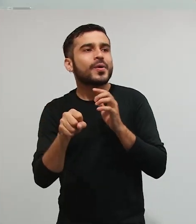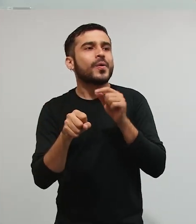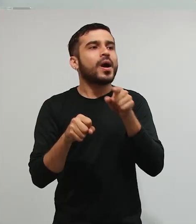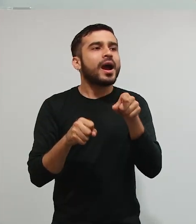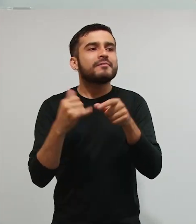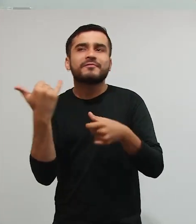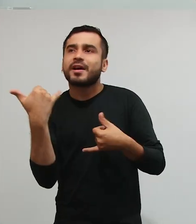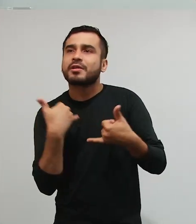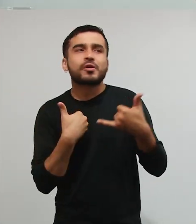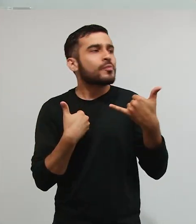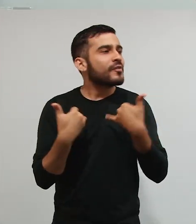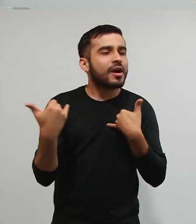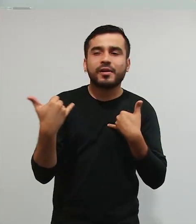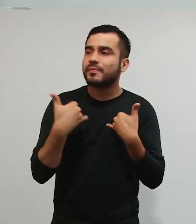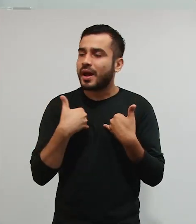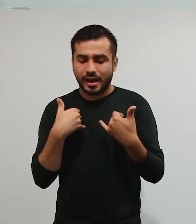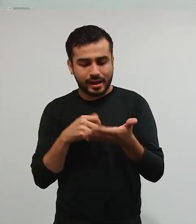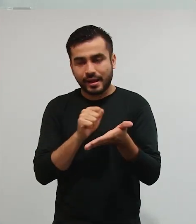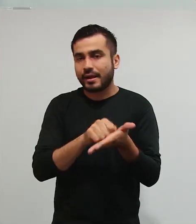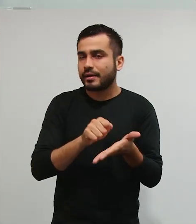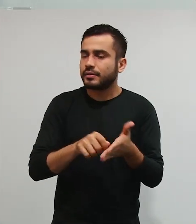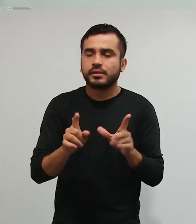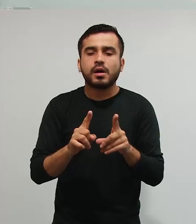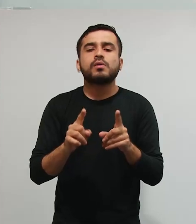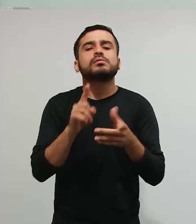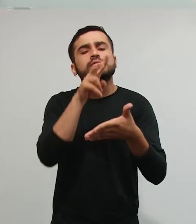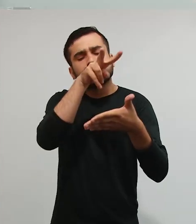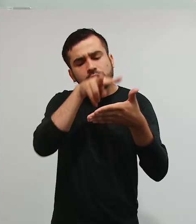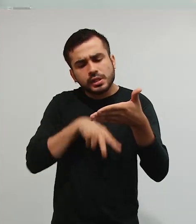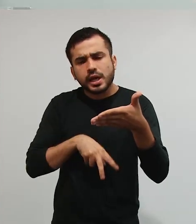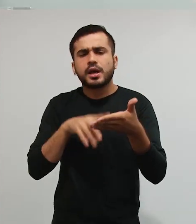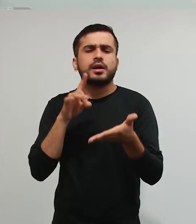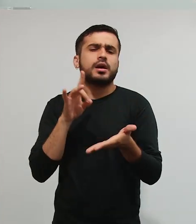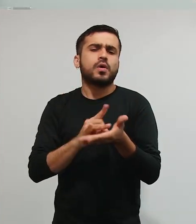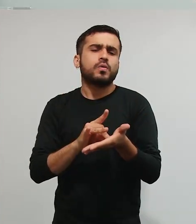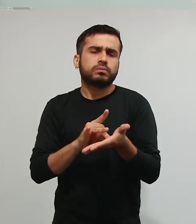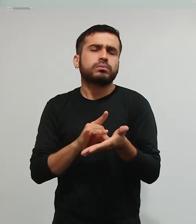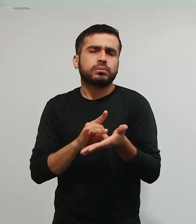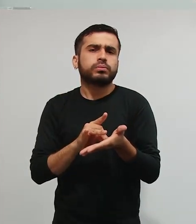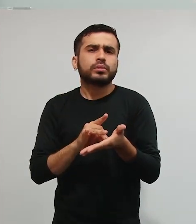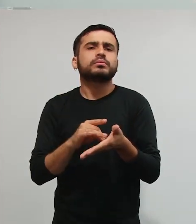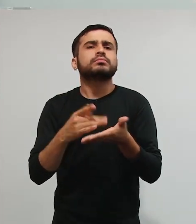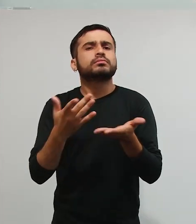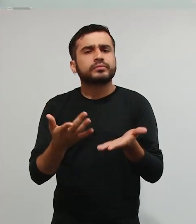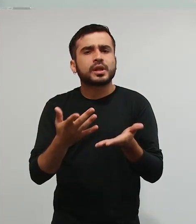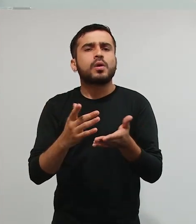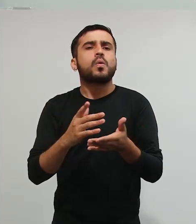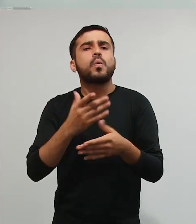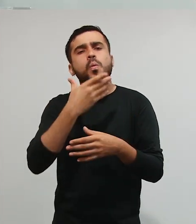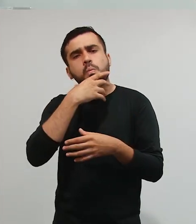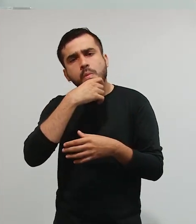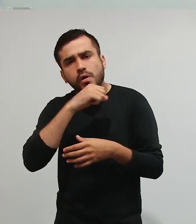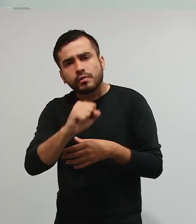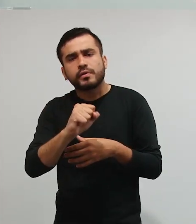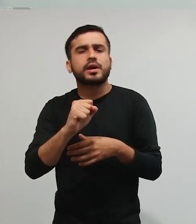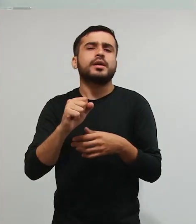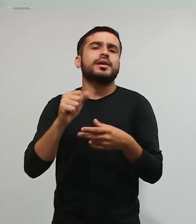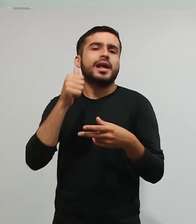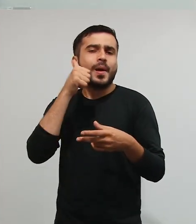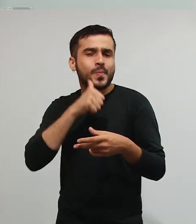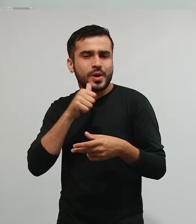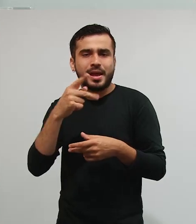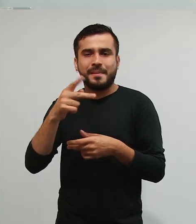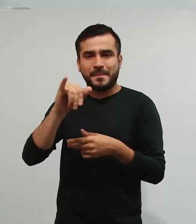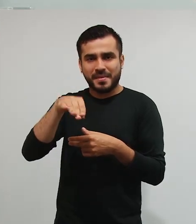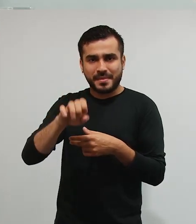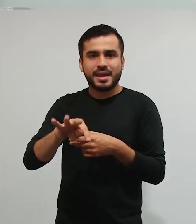né? O que fulano contou, o que ciclano falou, o que fulano disse, né? Consulte a obra original. Então, leia Paulinho, leia